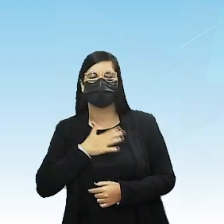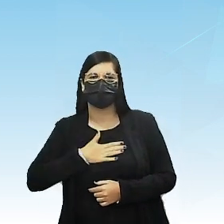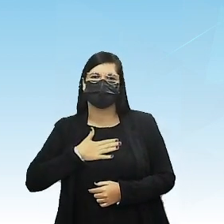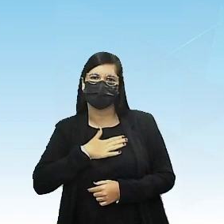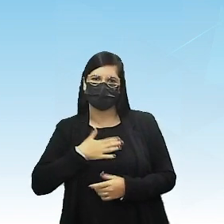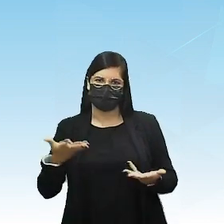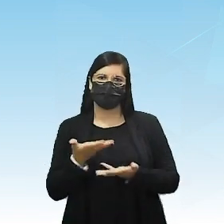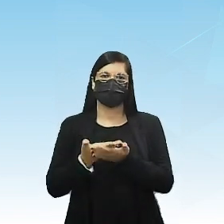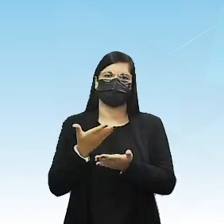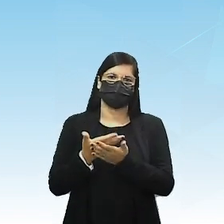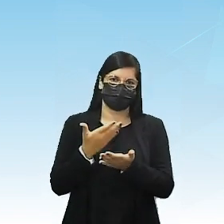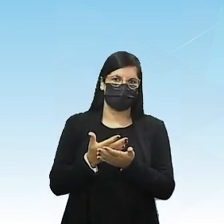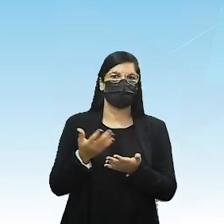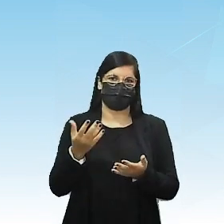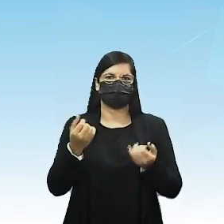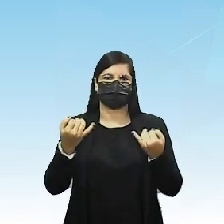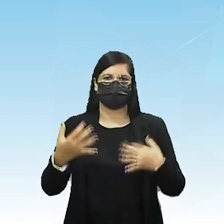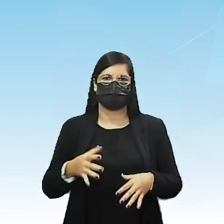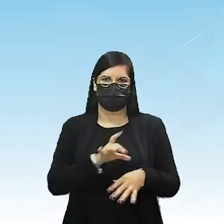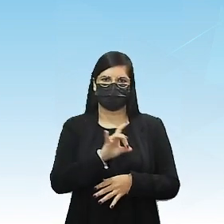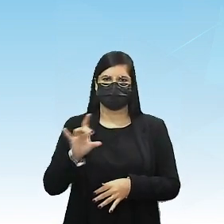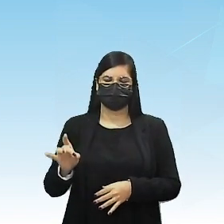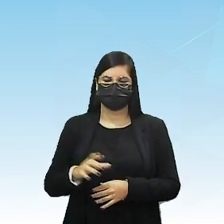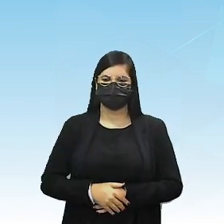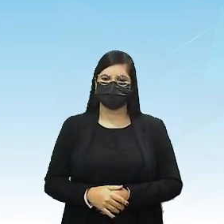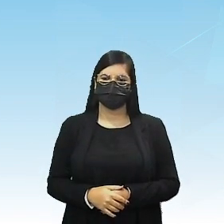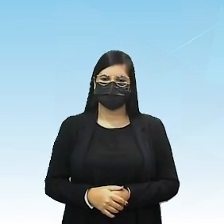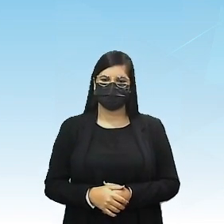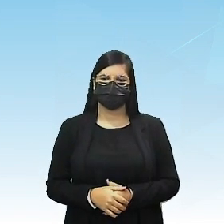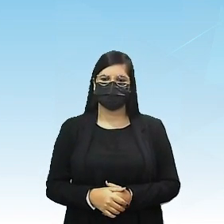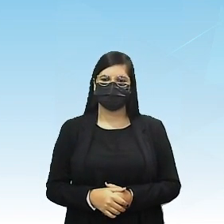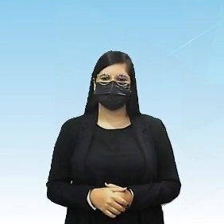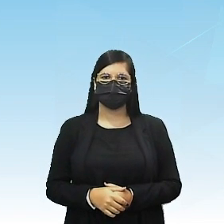vai estudar um pouquinho sobre isso hoje. Vamos lá?